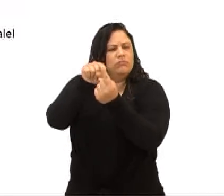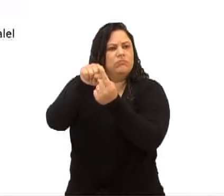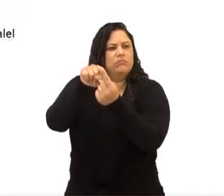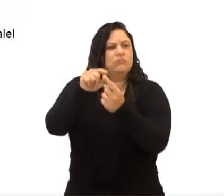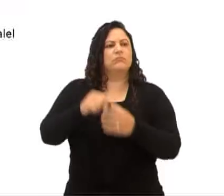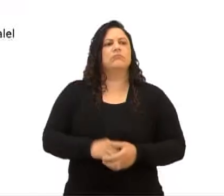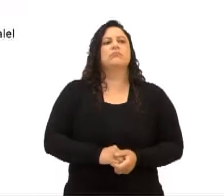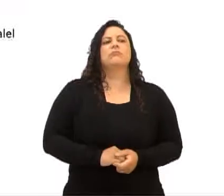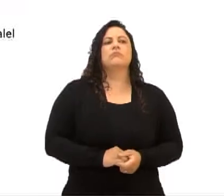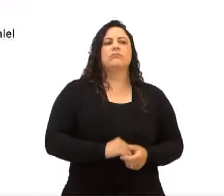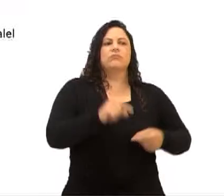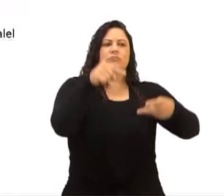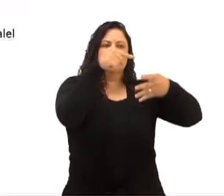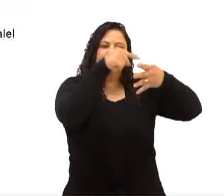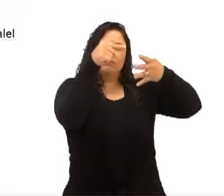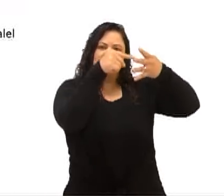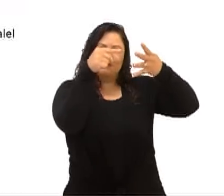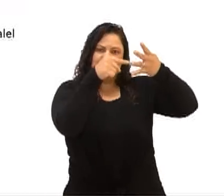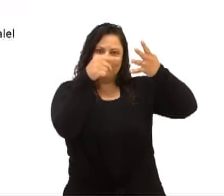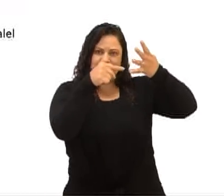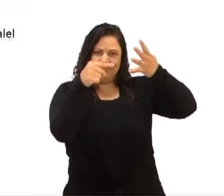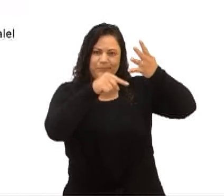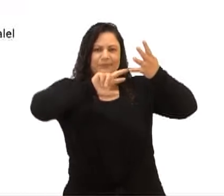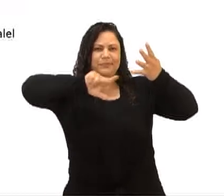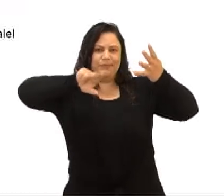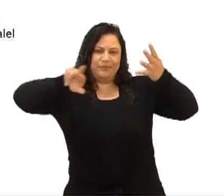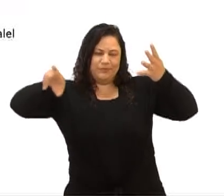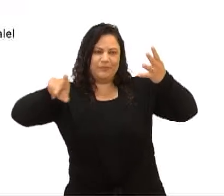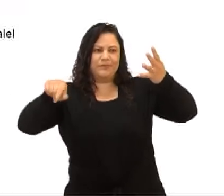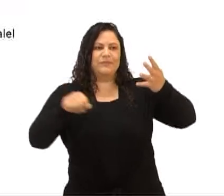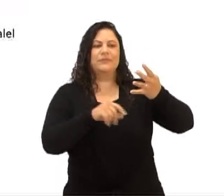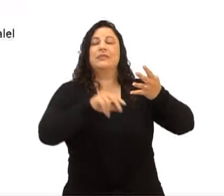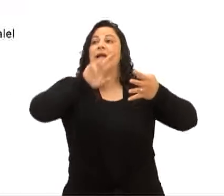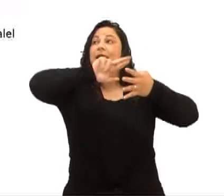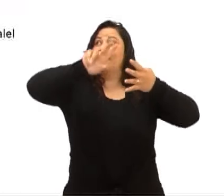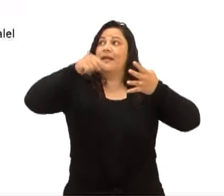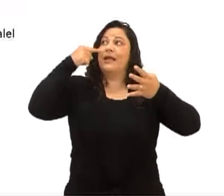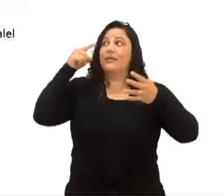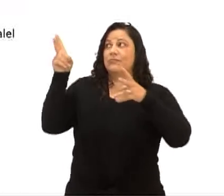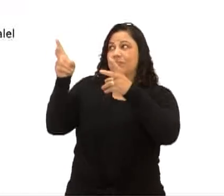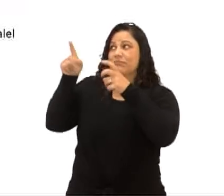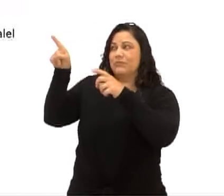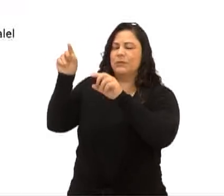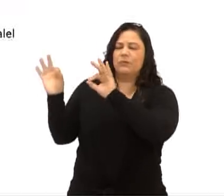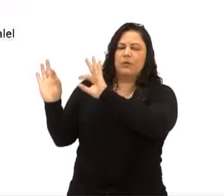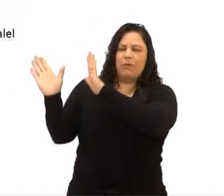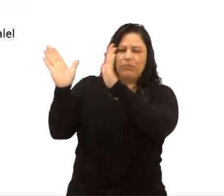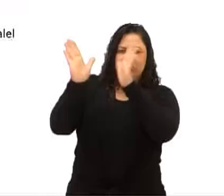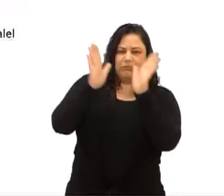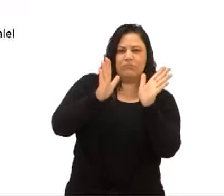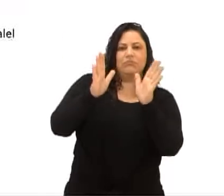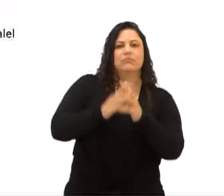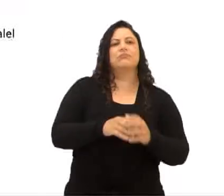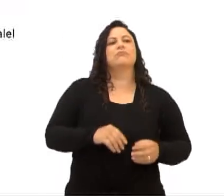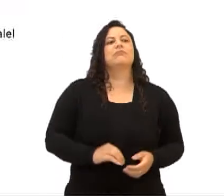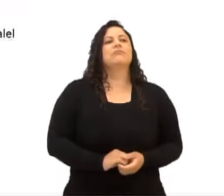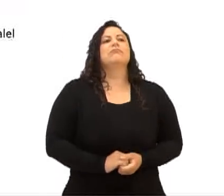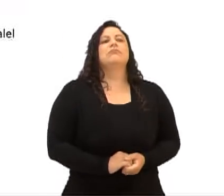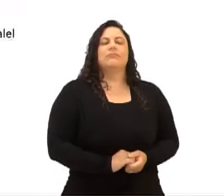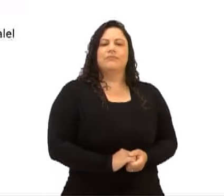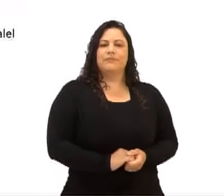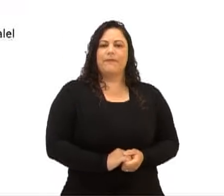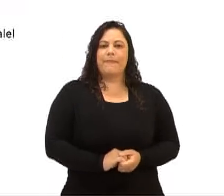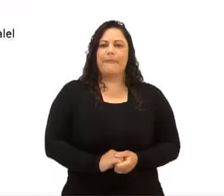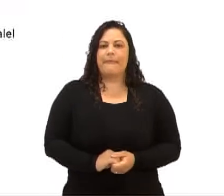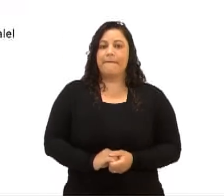círculos polares, Ártico e Antártico, os trópicos de Câncer ao norte e de Capricórnio ao